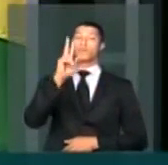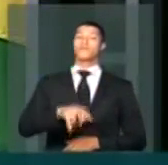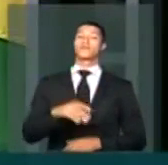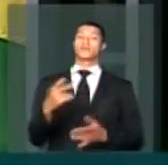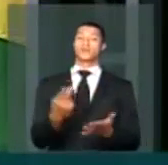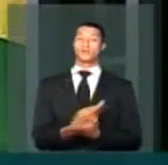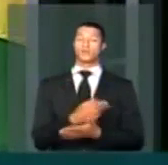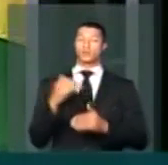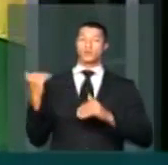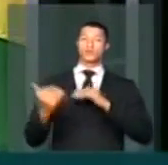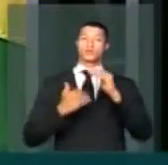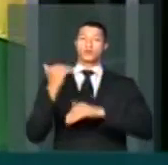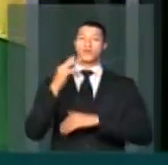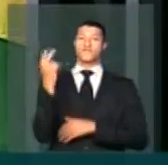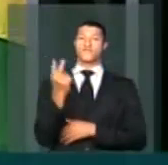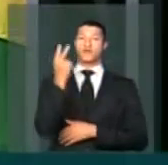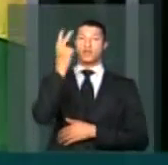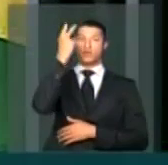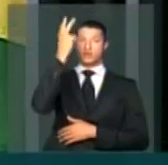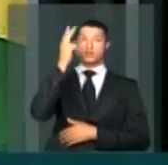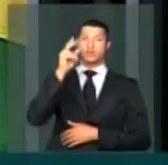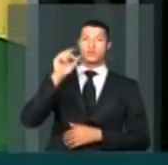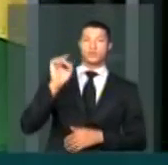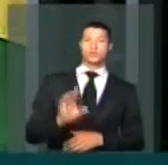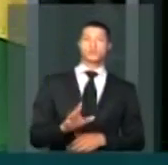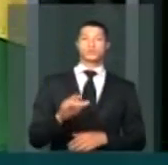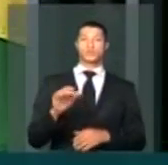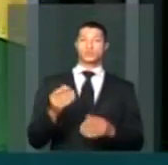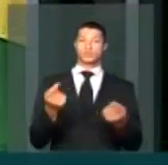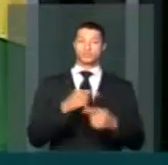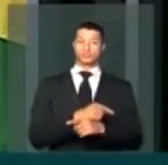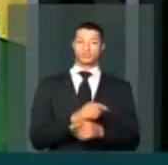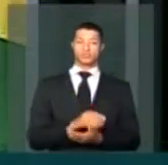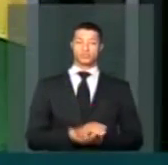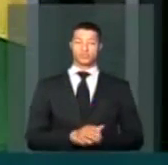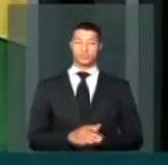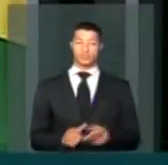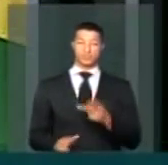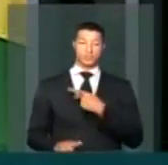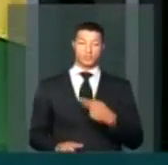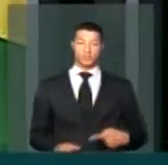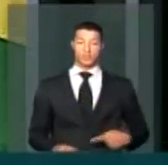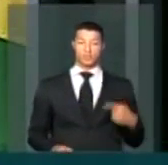ocorre a valorização apenas em contragotas. Senhor presidente,